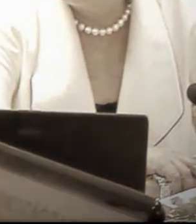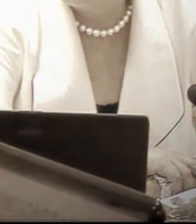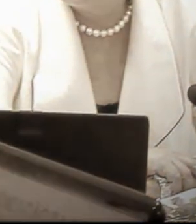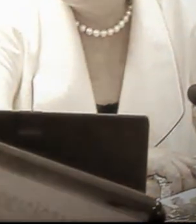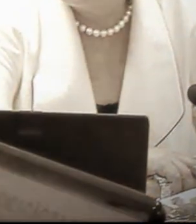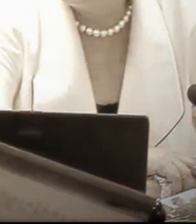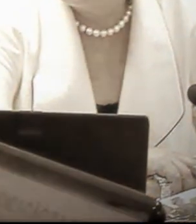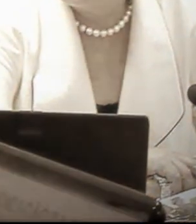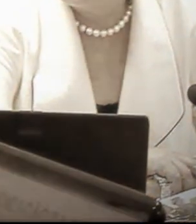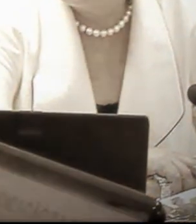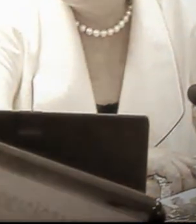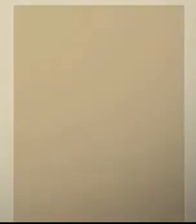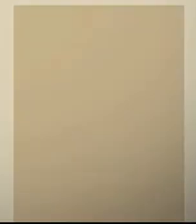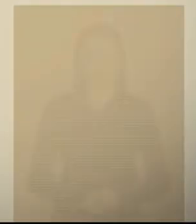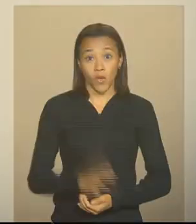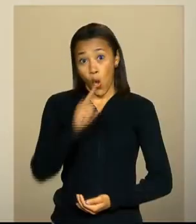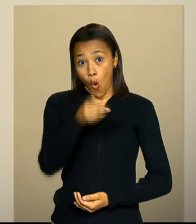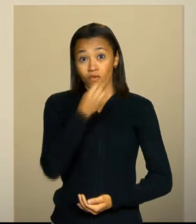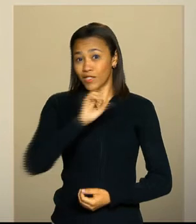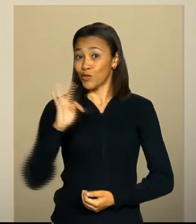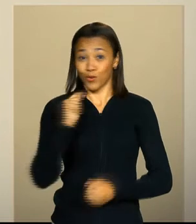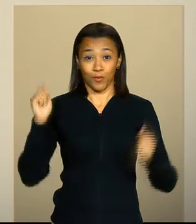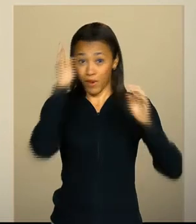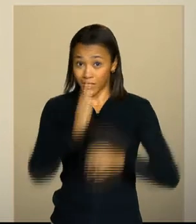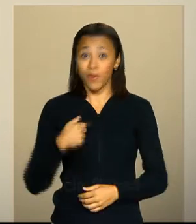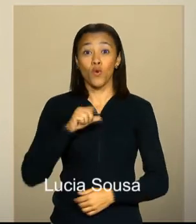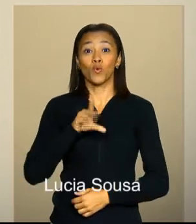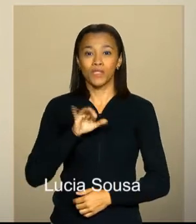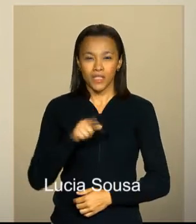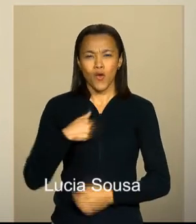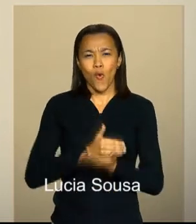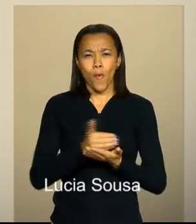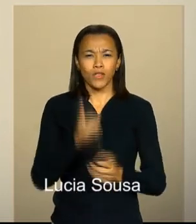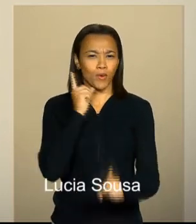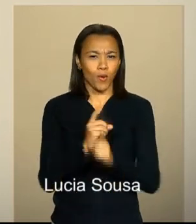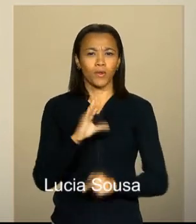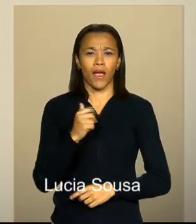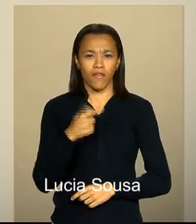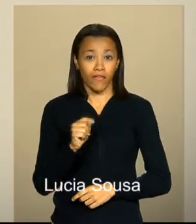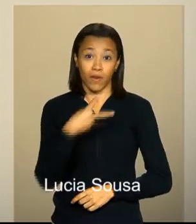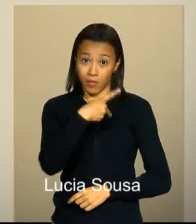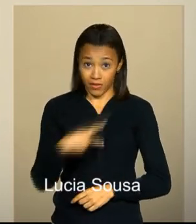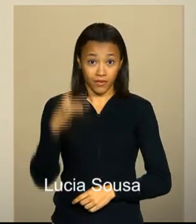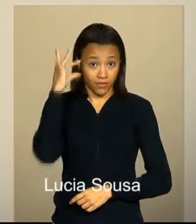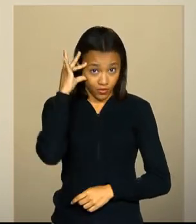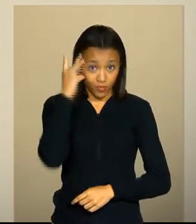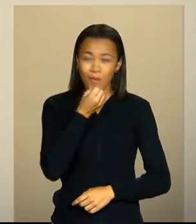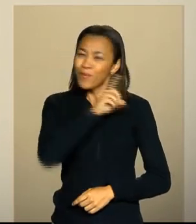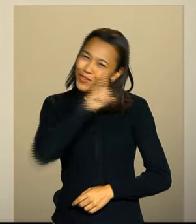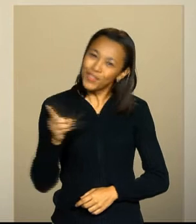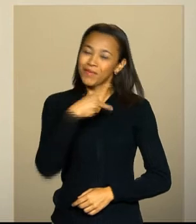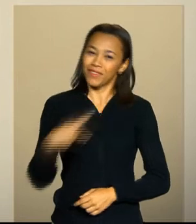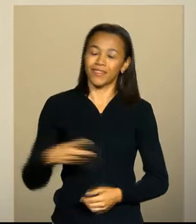café com a Presidenta Olá você em todo o Brasil Eu sou Luciano Seixas e começa agora mais um café com a presidenta Dilma